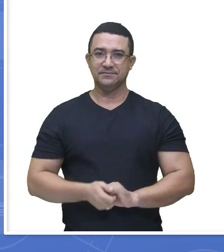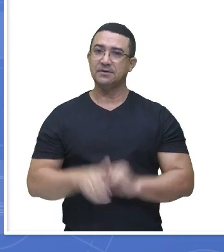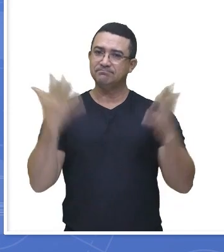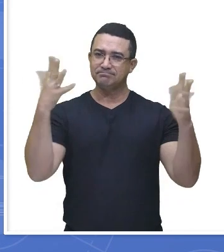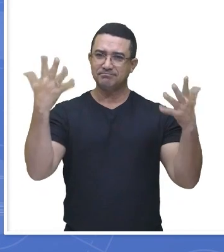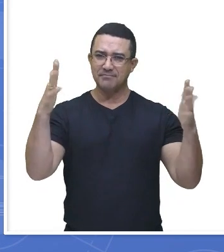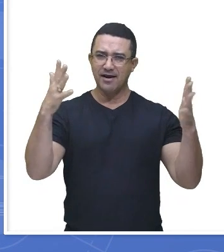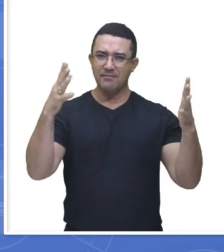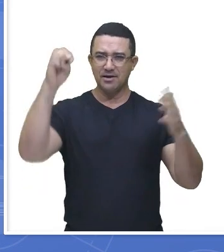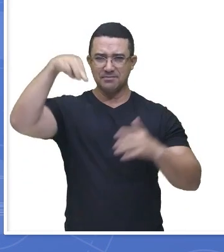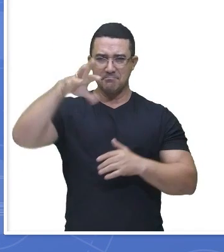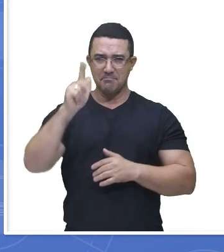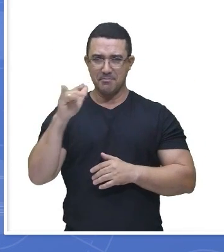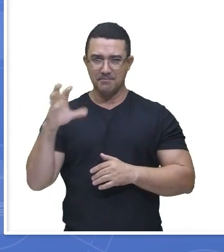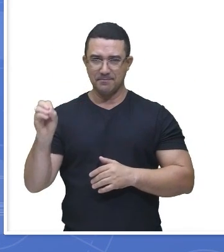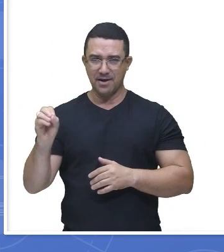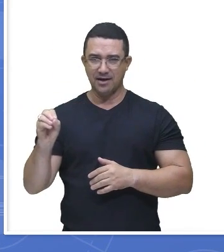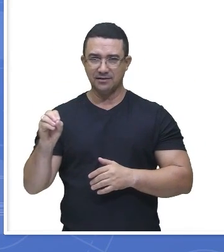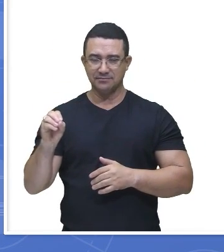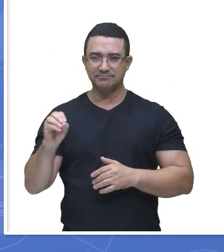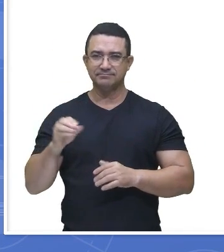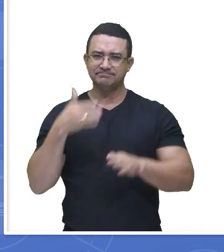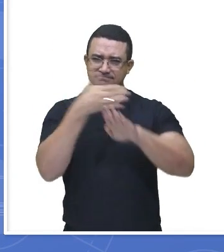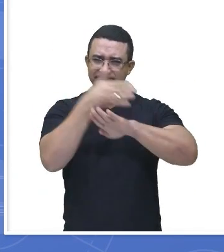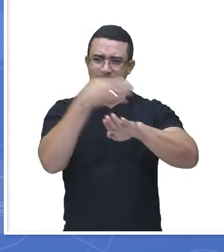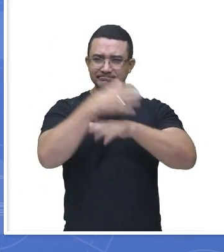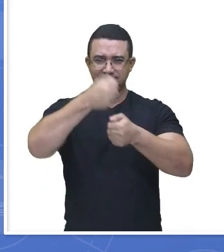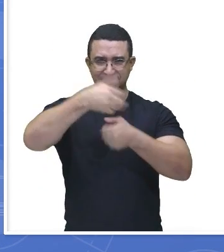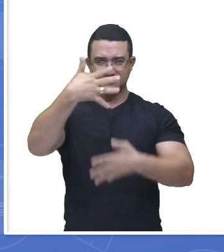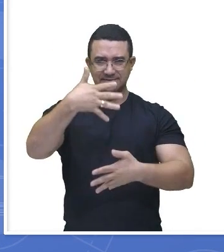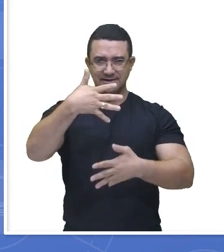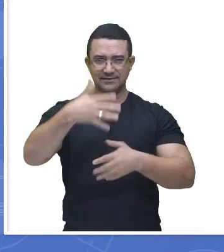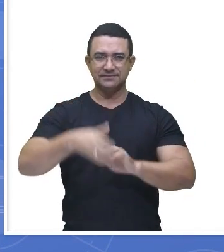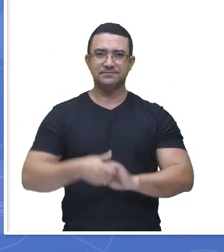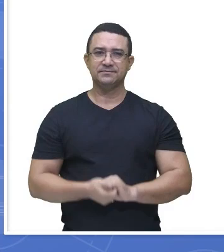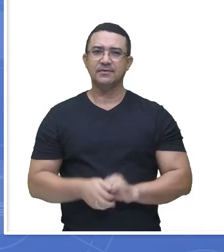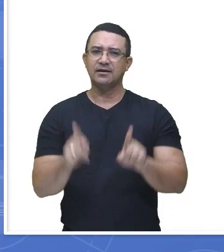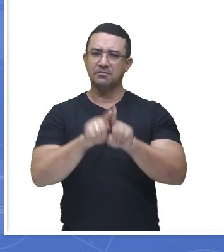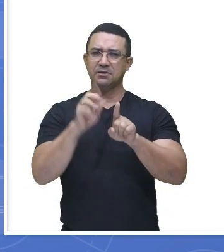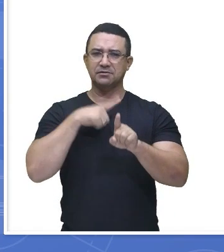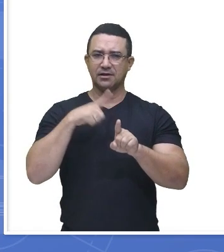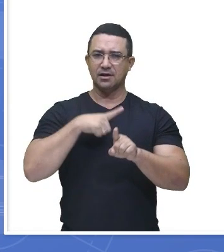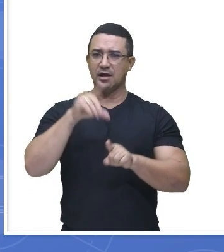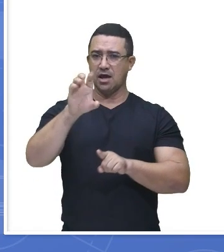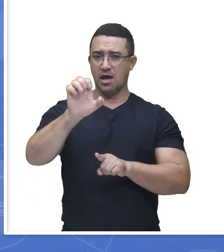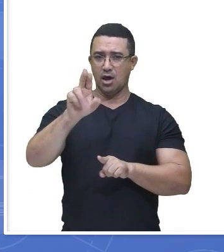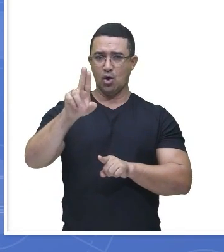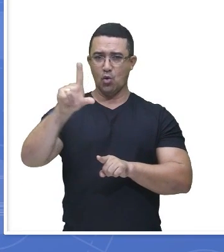aí, Mário, pela sua participação, ok? Temos também aqui com a alternativa B,